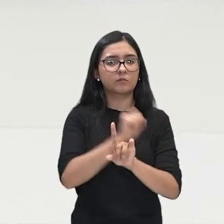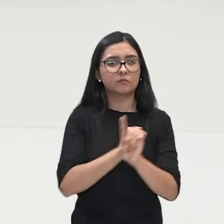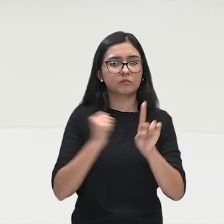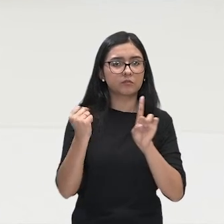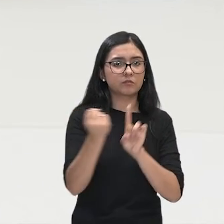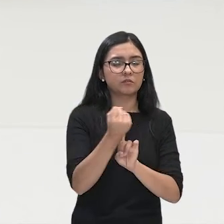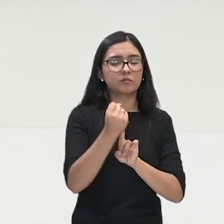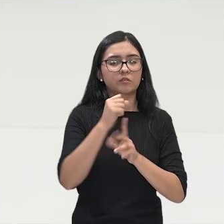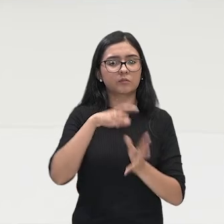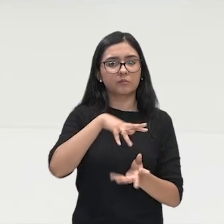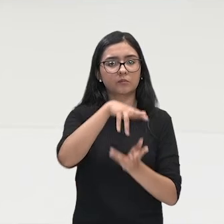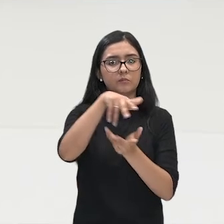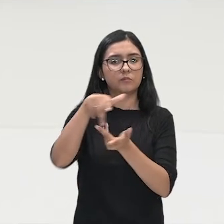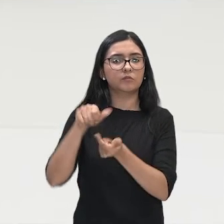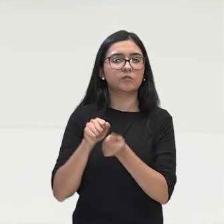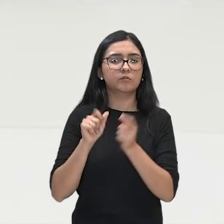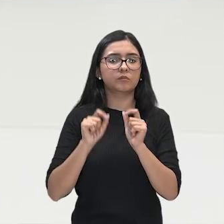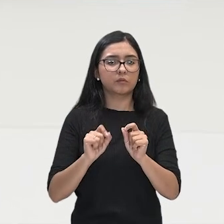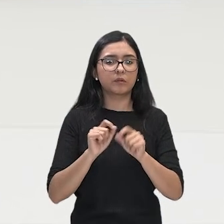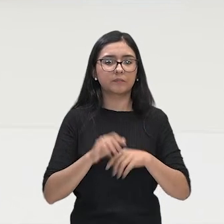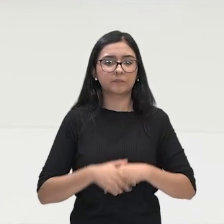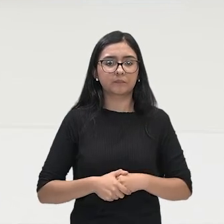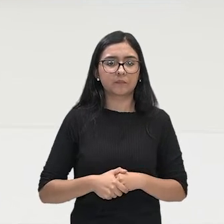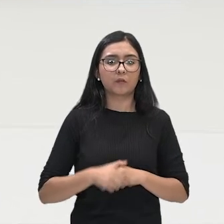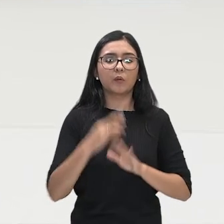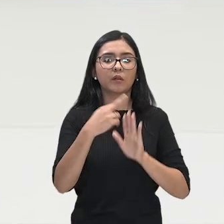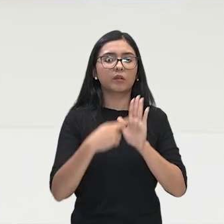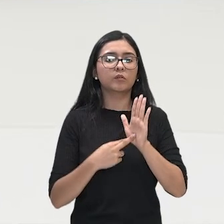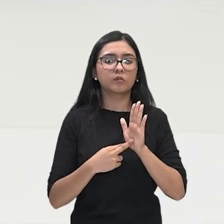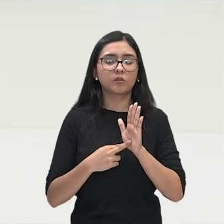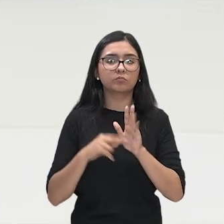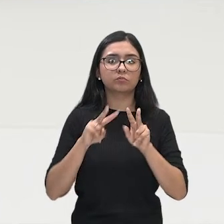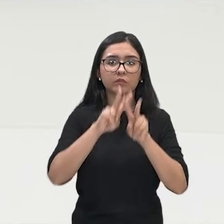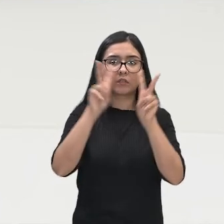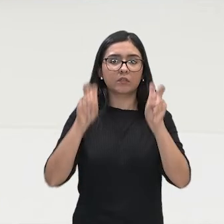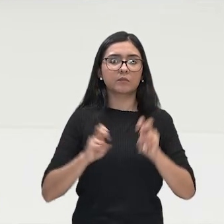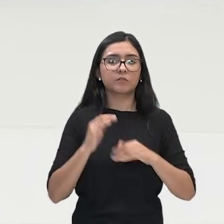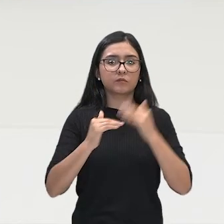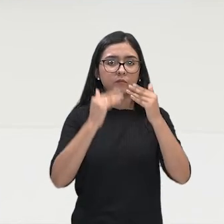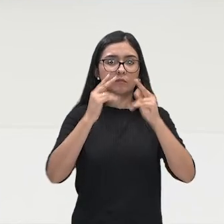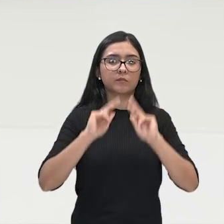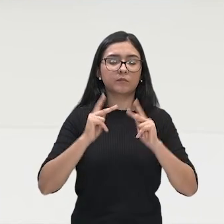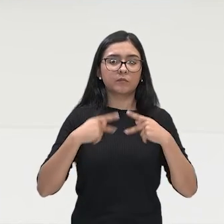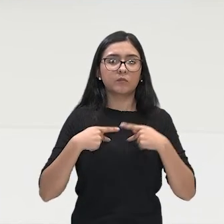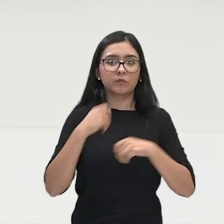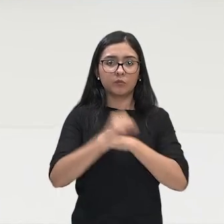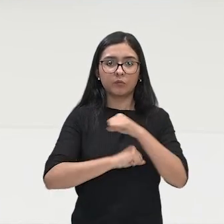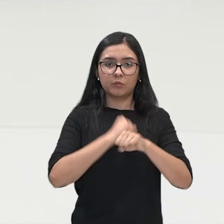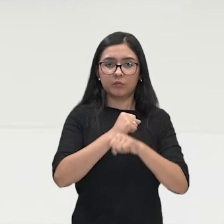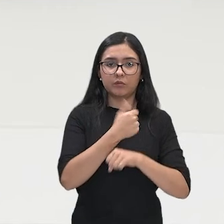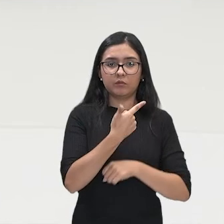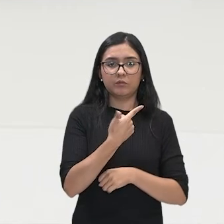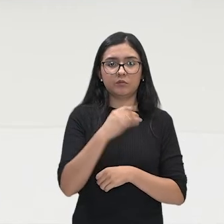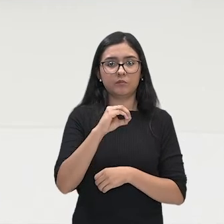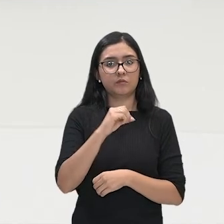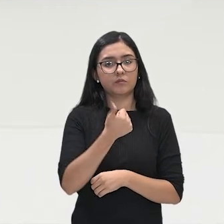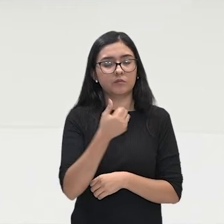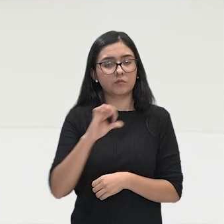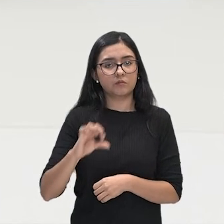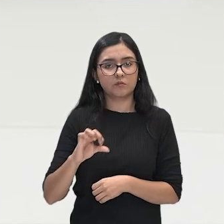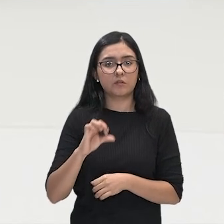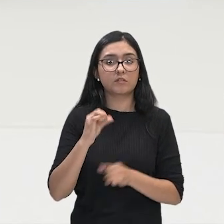sociedade, para o mundo, a conclusão do Relatório de Desenvolvimento Humano de 2019,